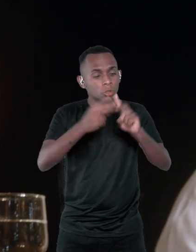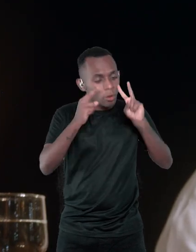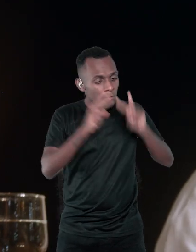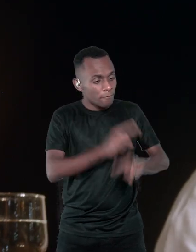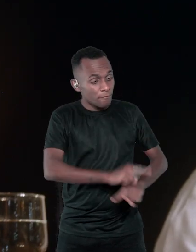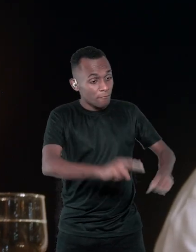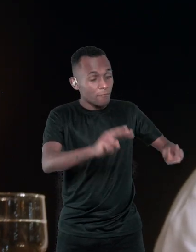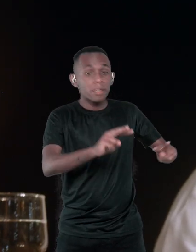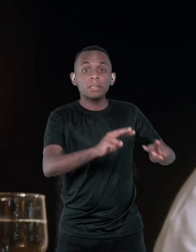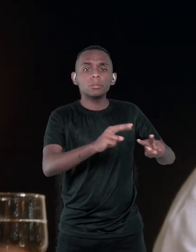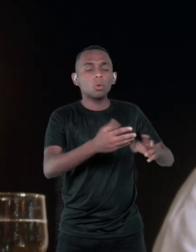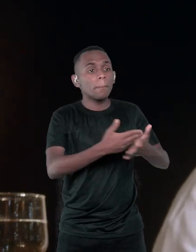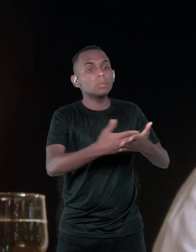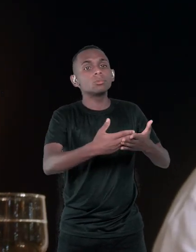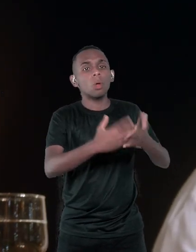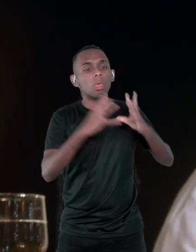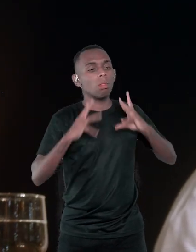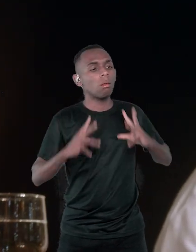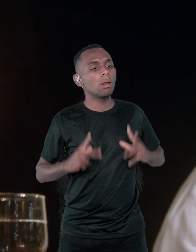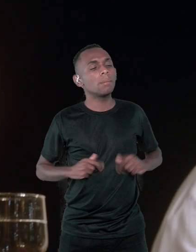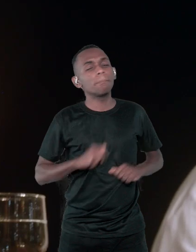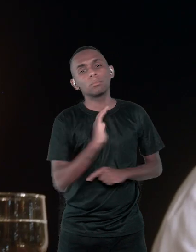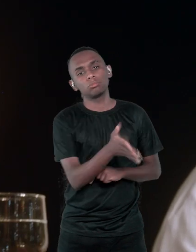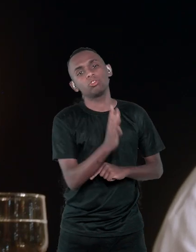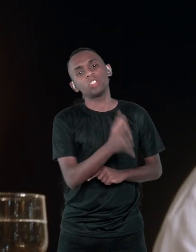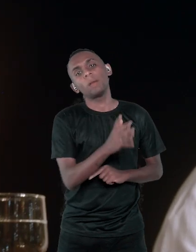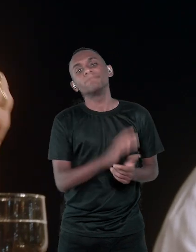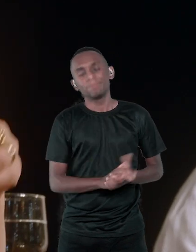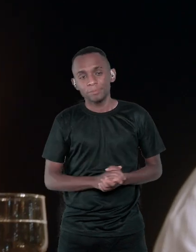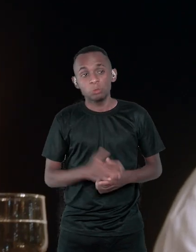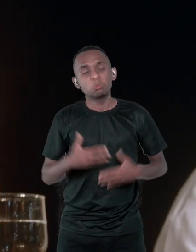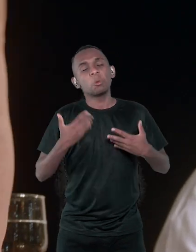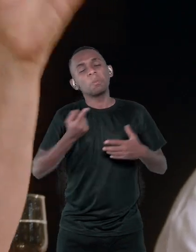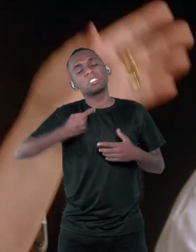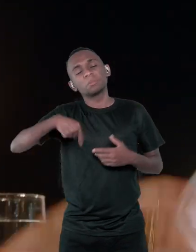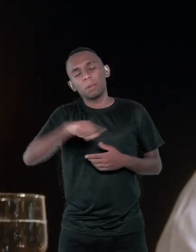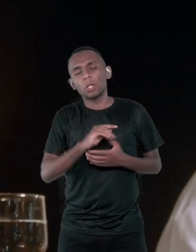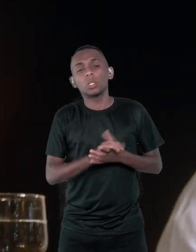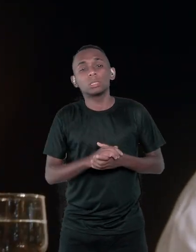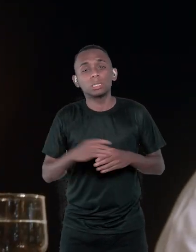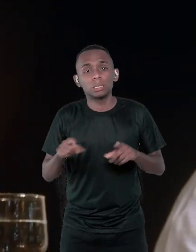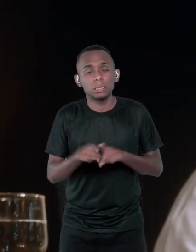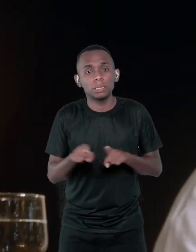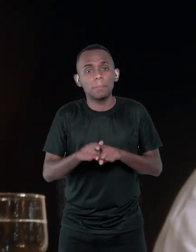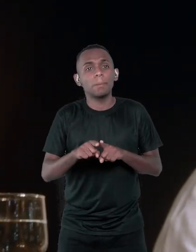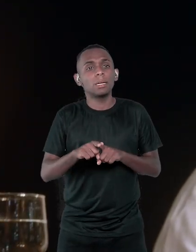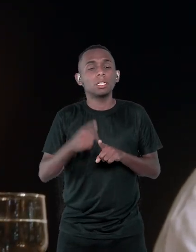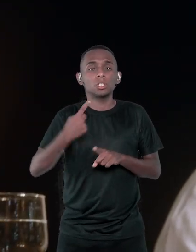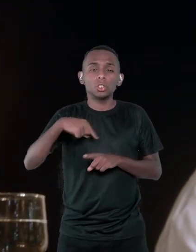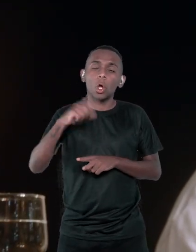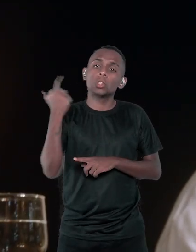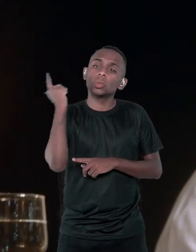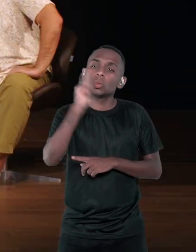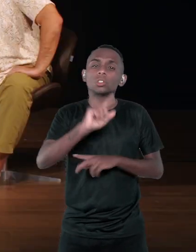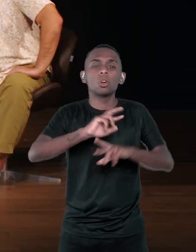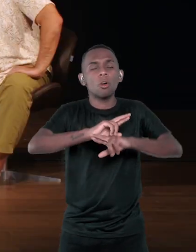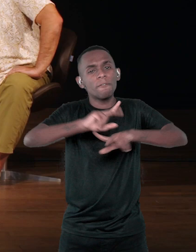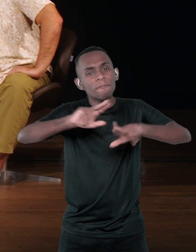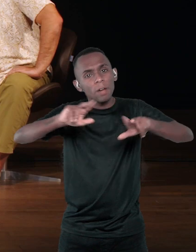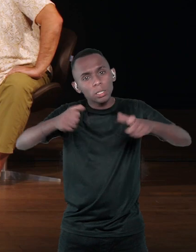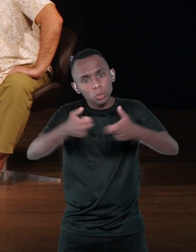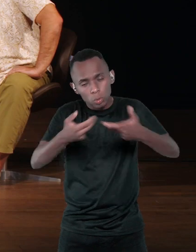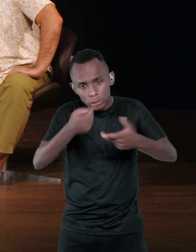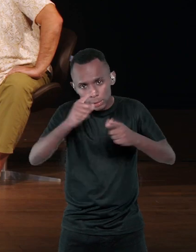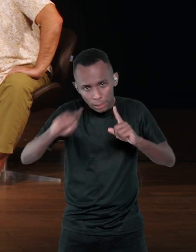uma grande surpresa. A gente também teve vários ganhos, né, tanto do ponto